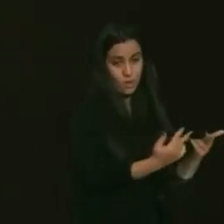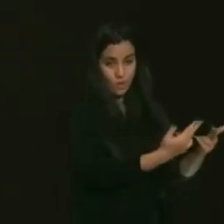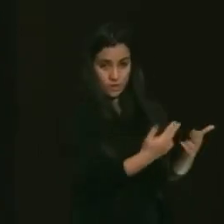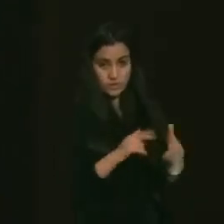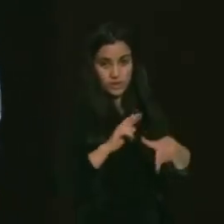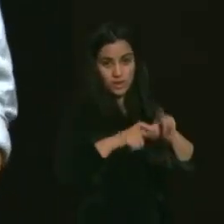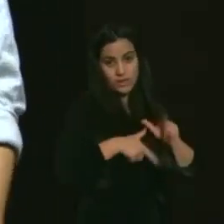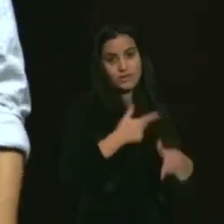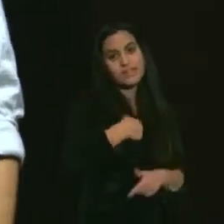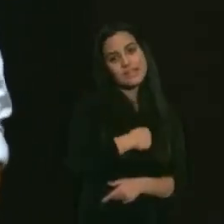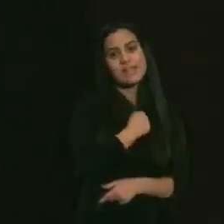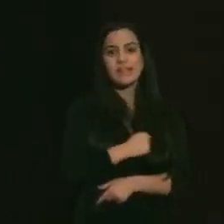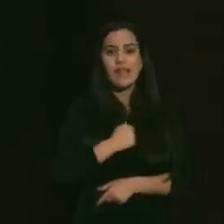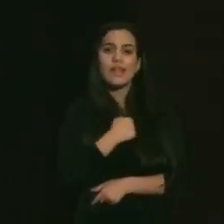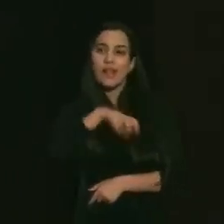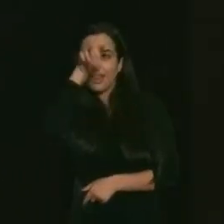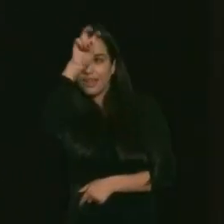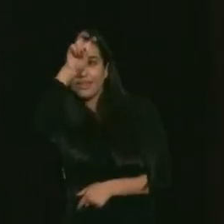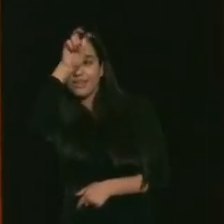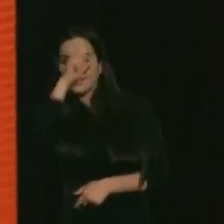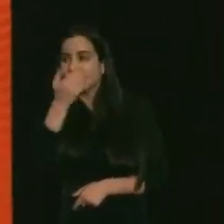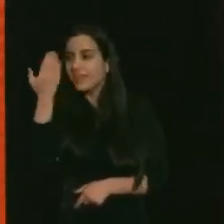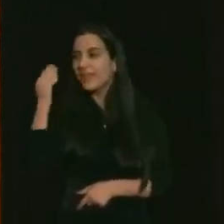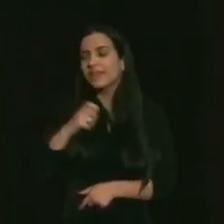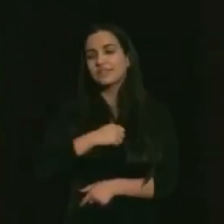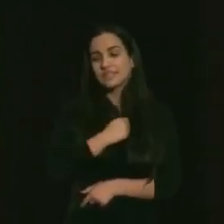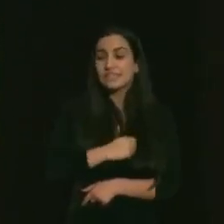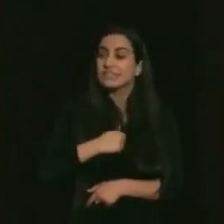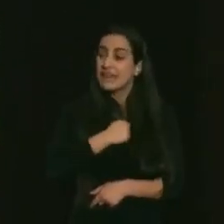cebolas do Egito.